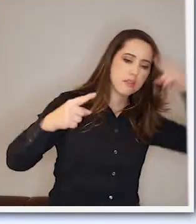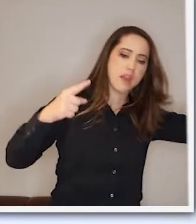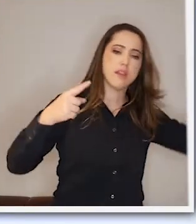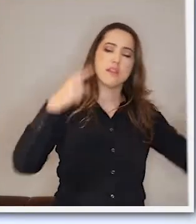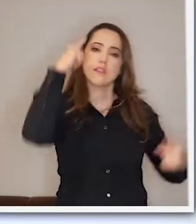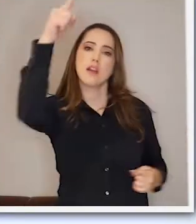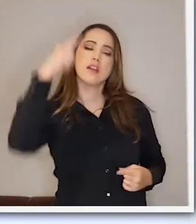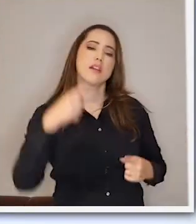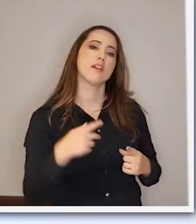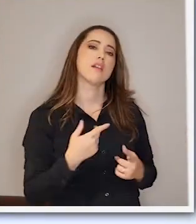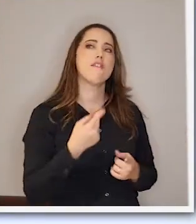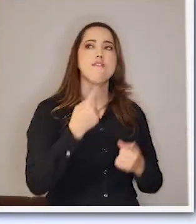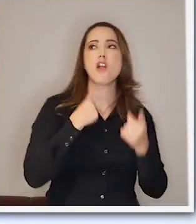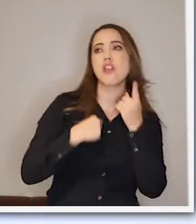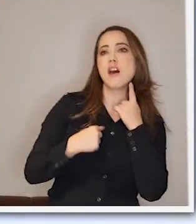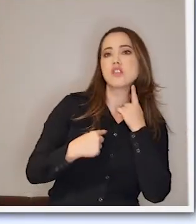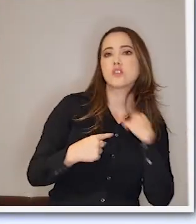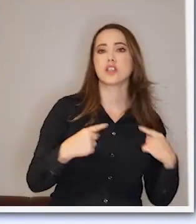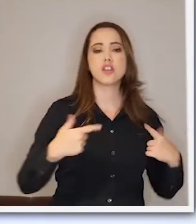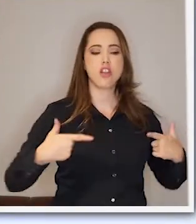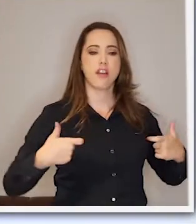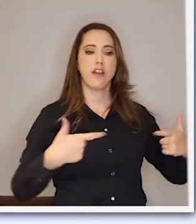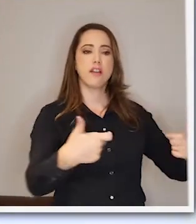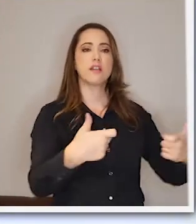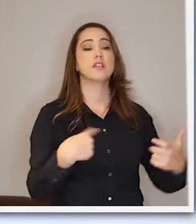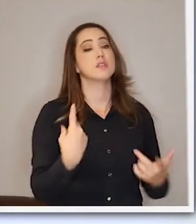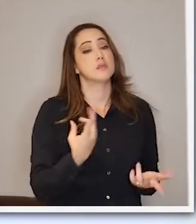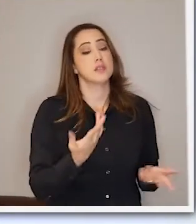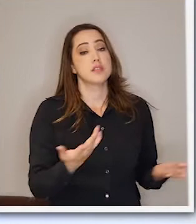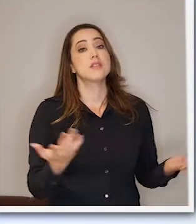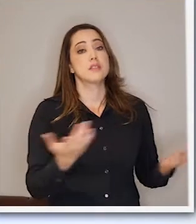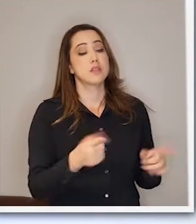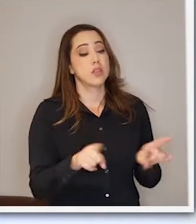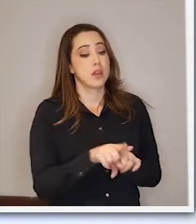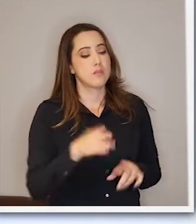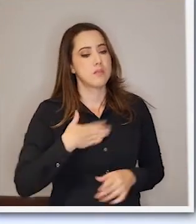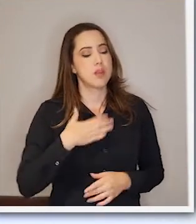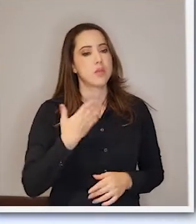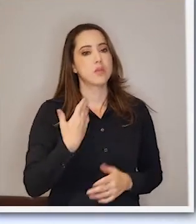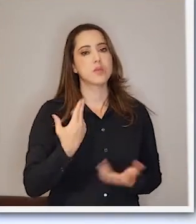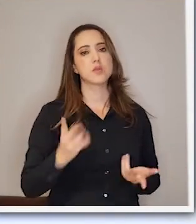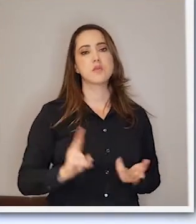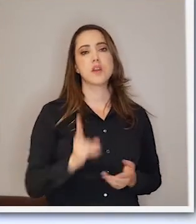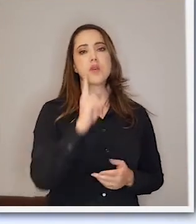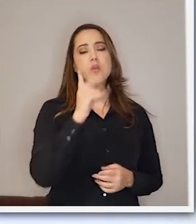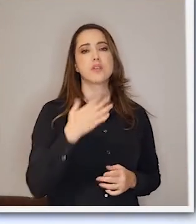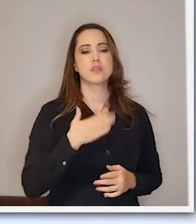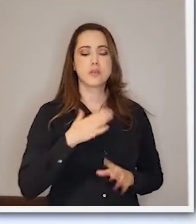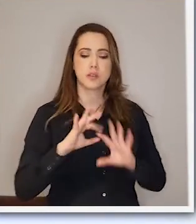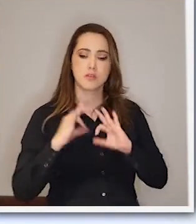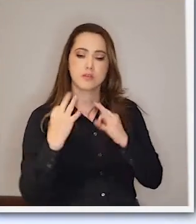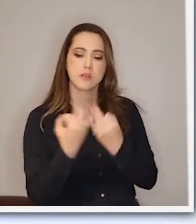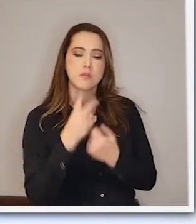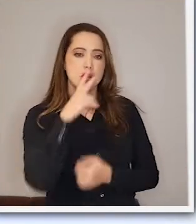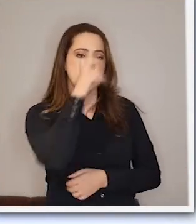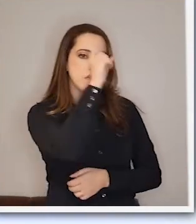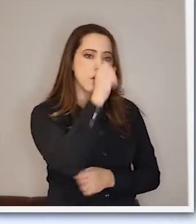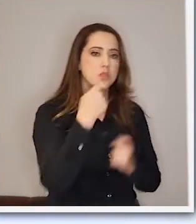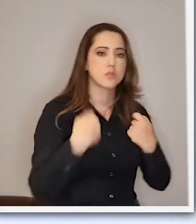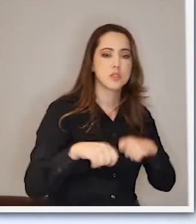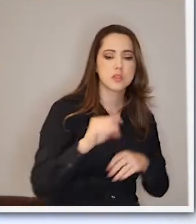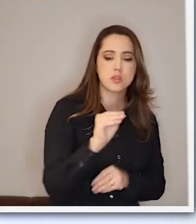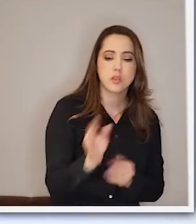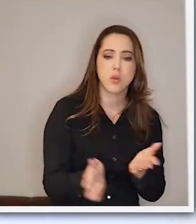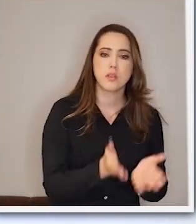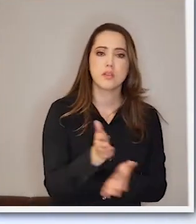ideologias, é uma guerra de interesses, mas eu não posso abrir mão dos meus. Eu não posso abrir mão, por exemplo, da família